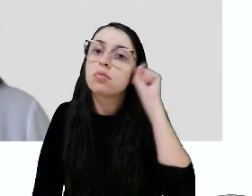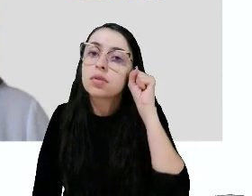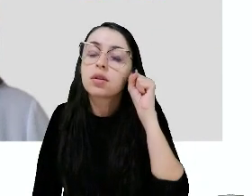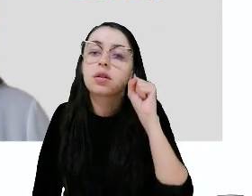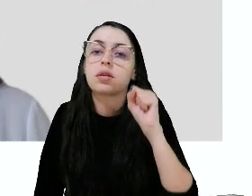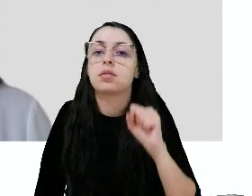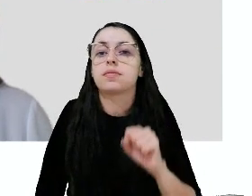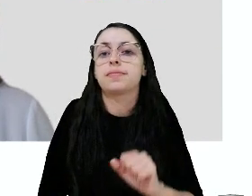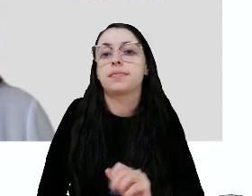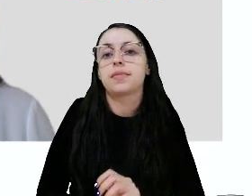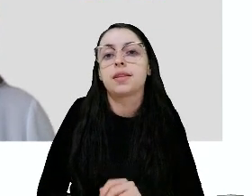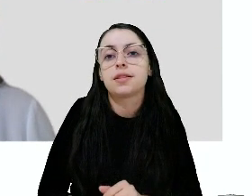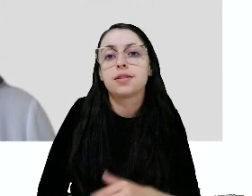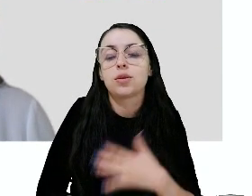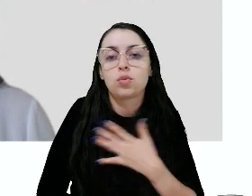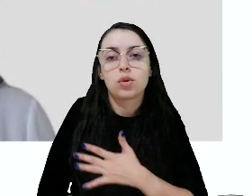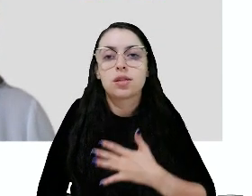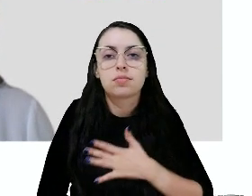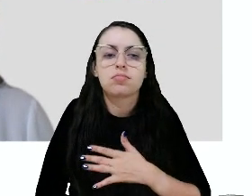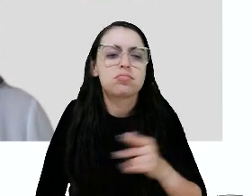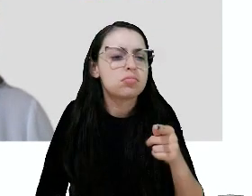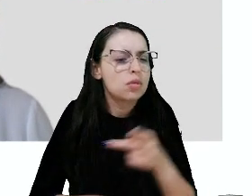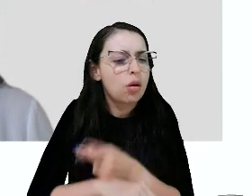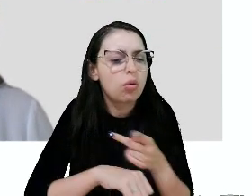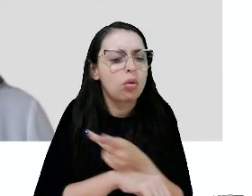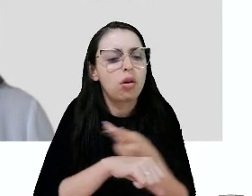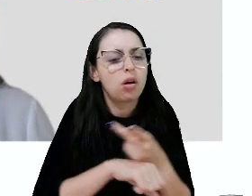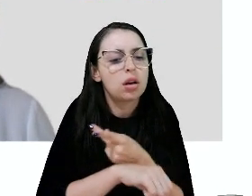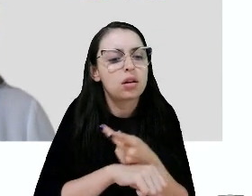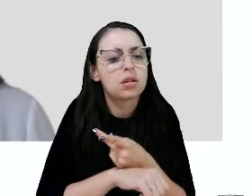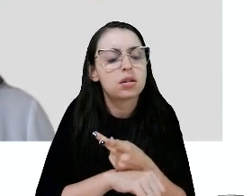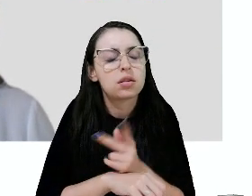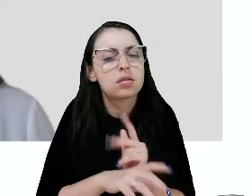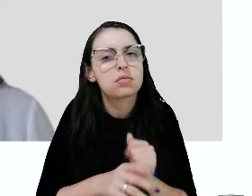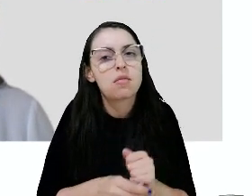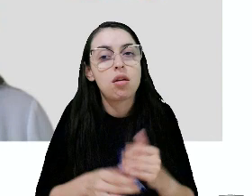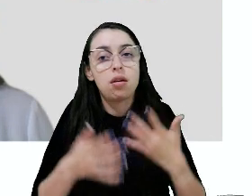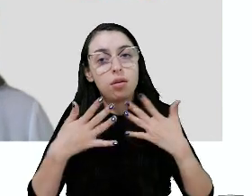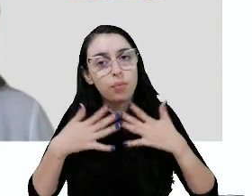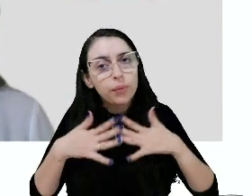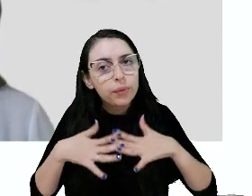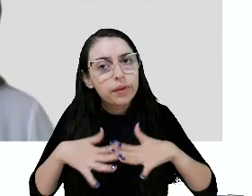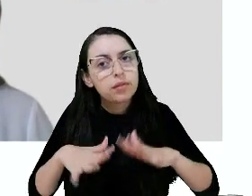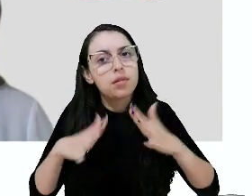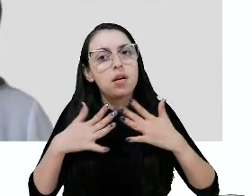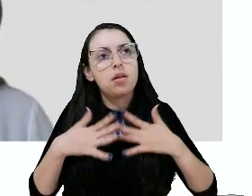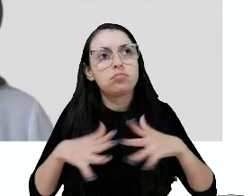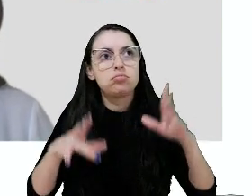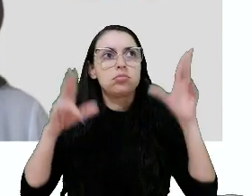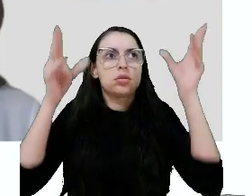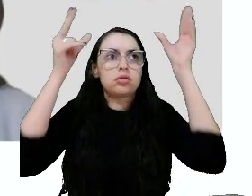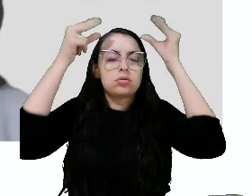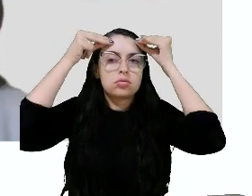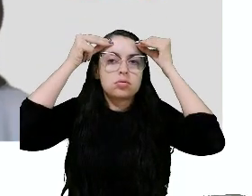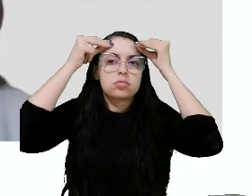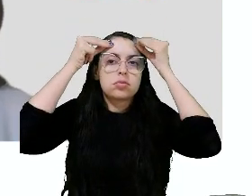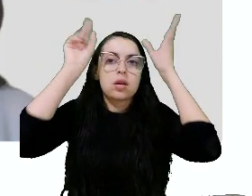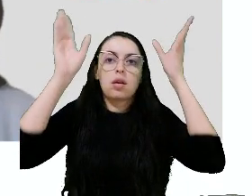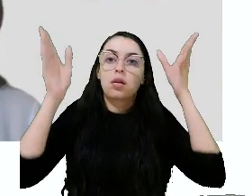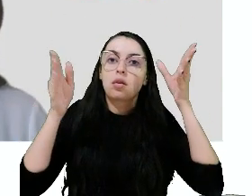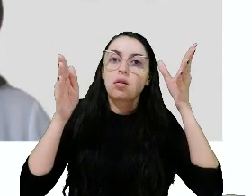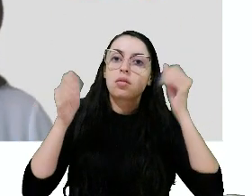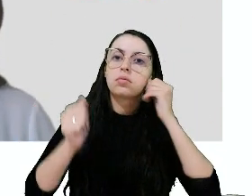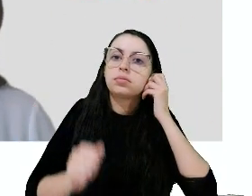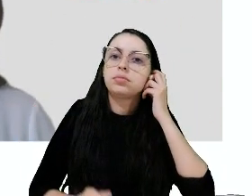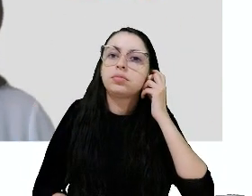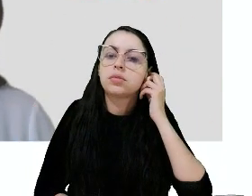estejam ouvindo, não é? Busquem cada vez mais se sensibilizar e se